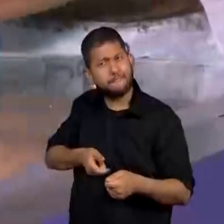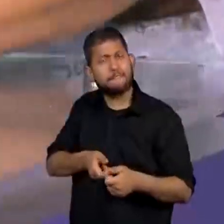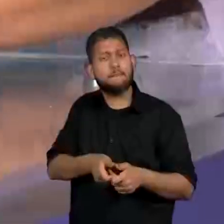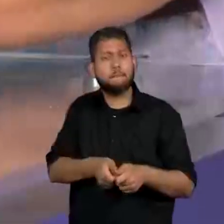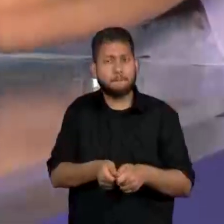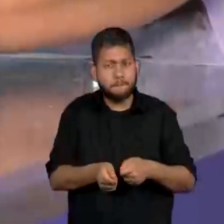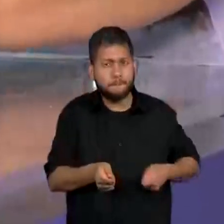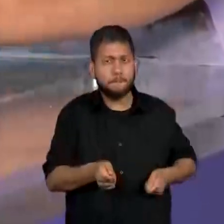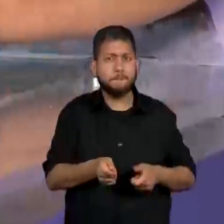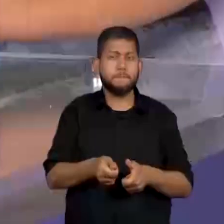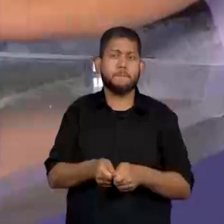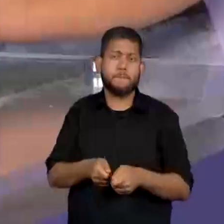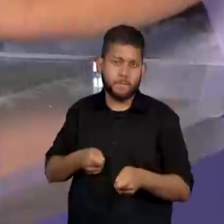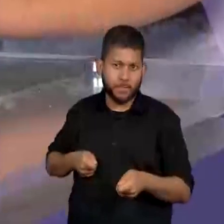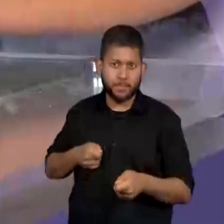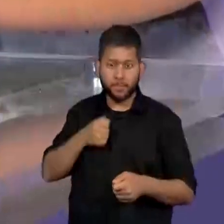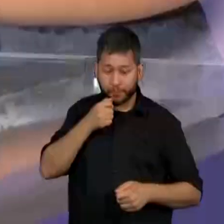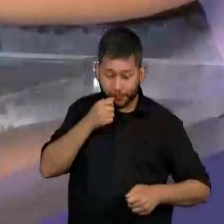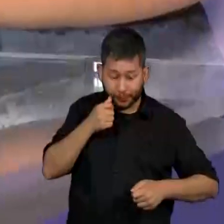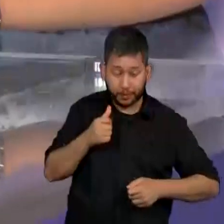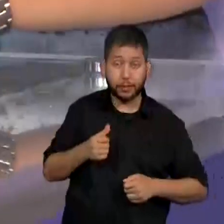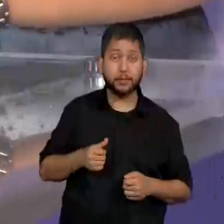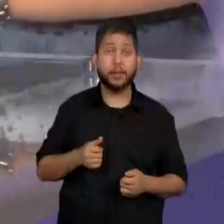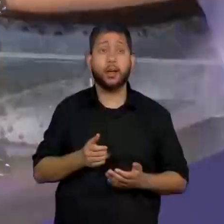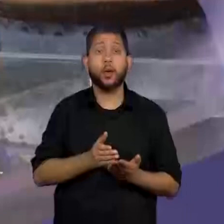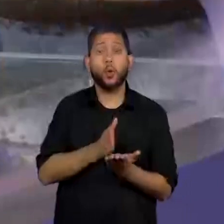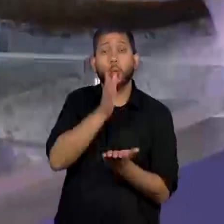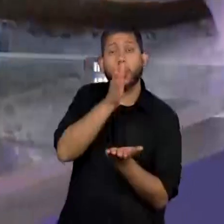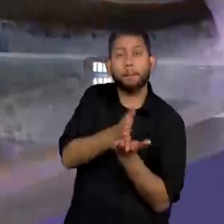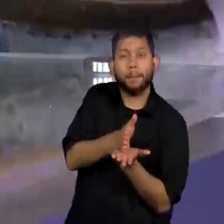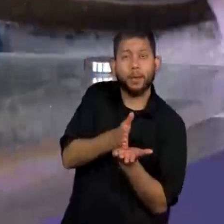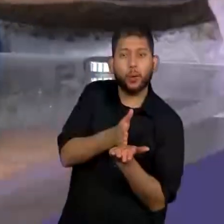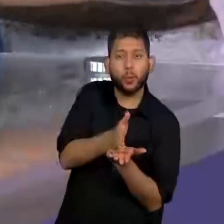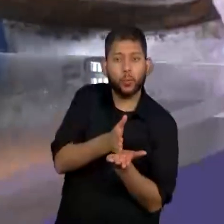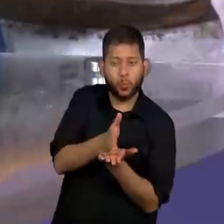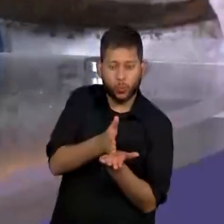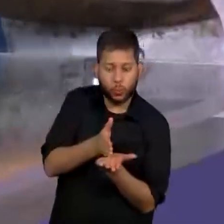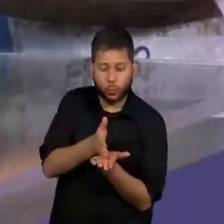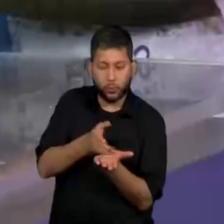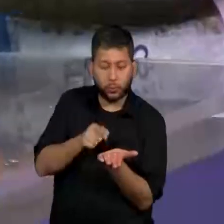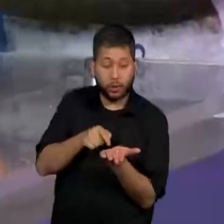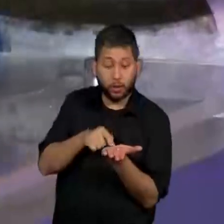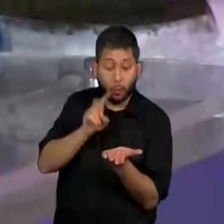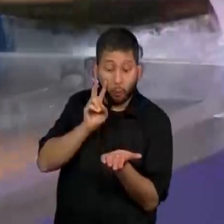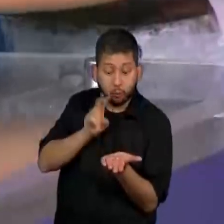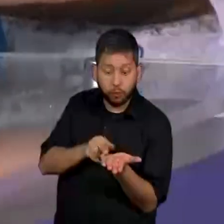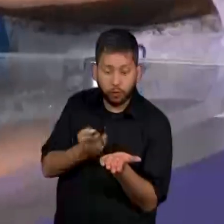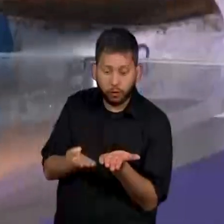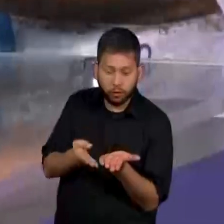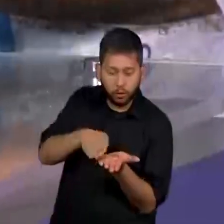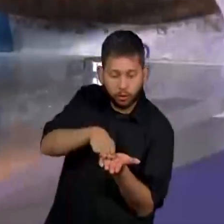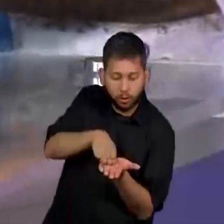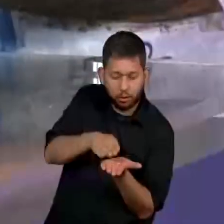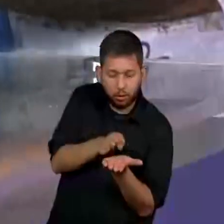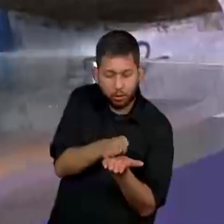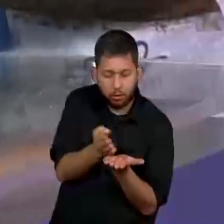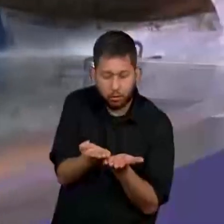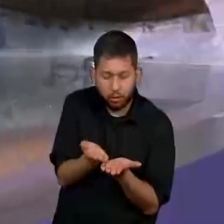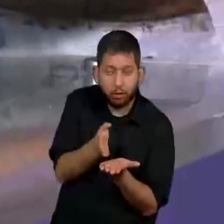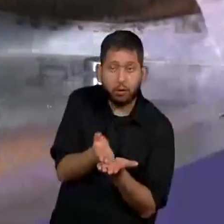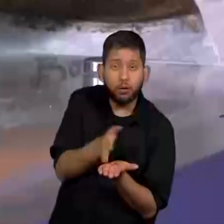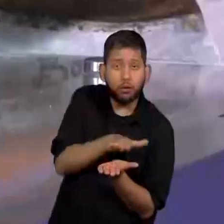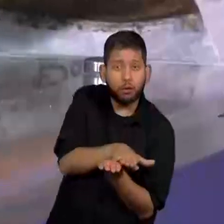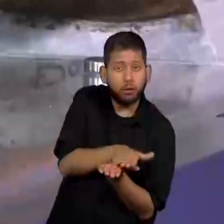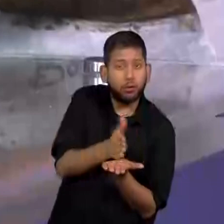do outro lado também tem aquela dobra no meio ela serve de gabarito para você não não